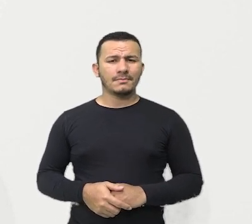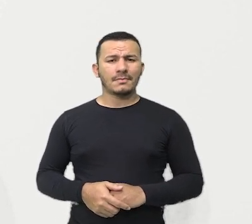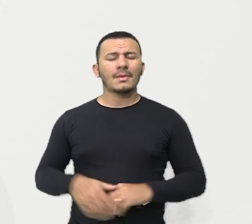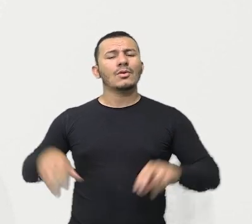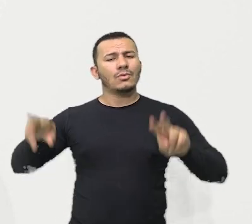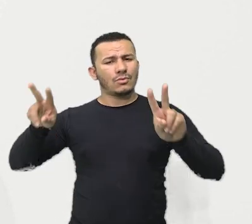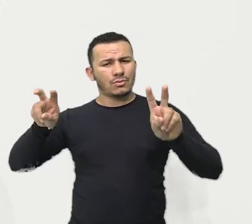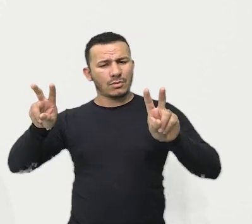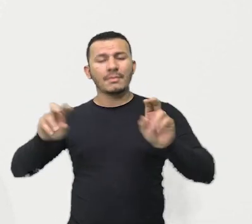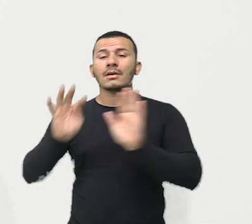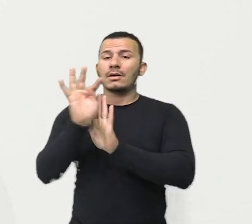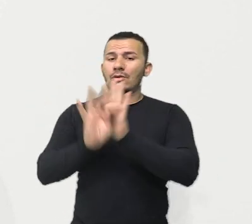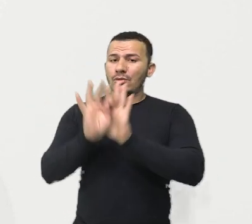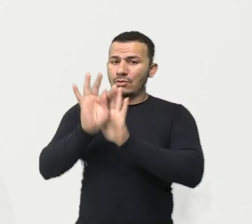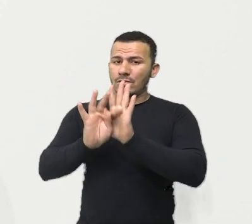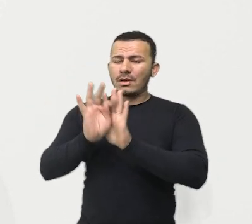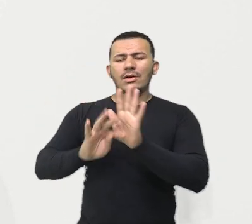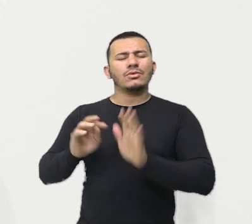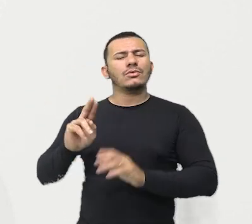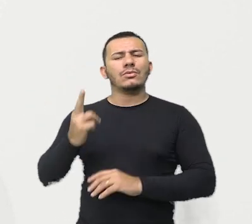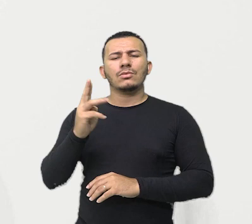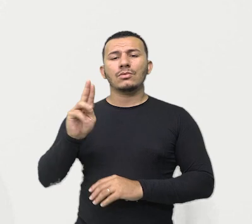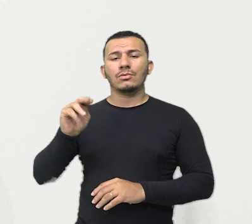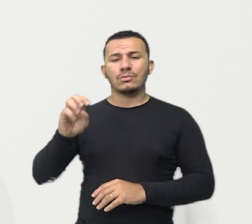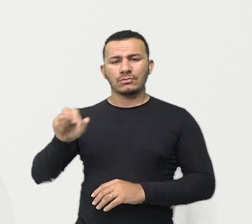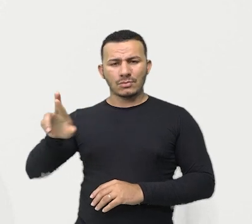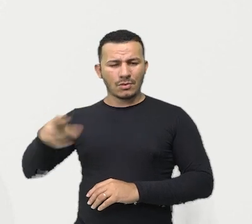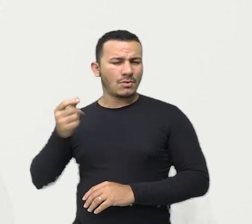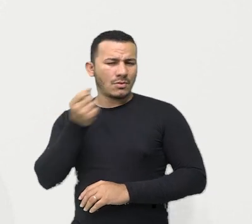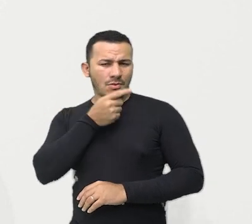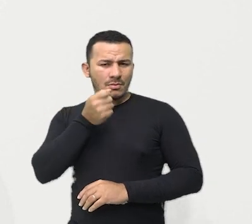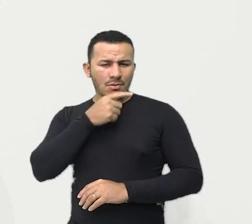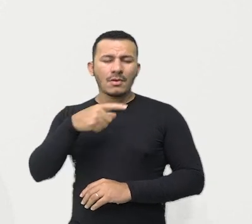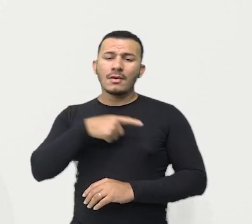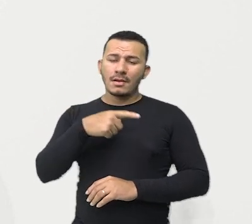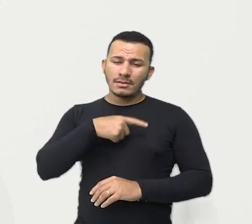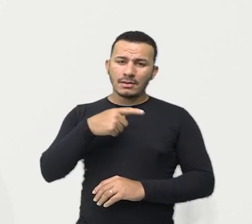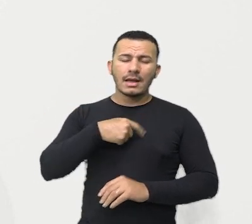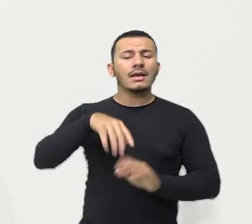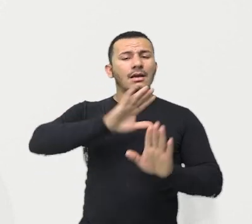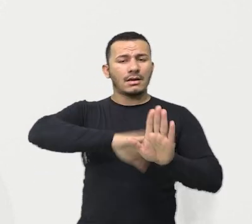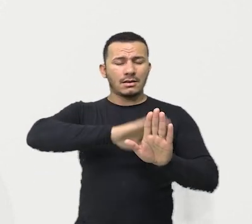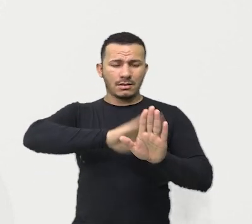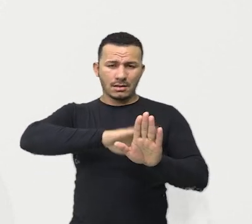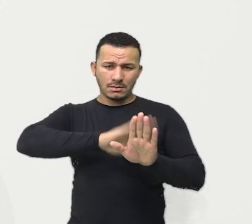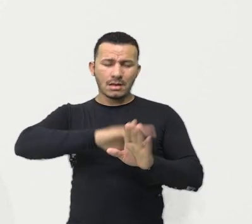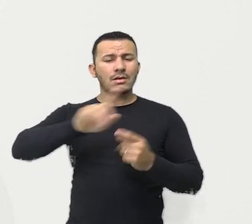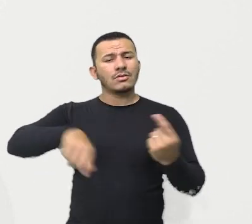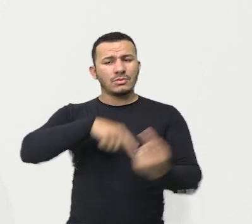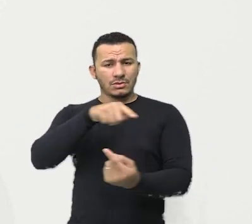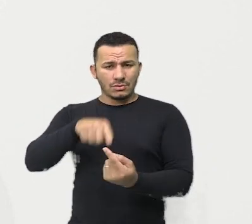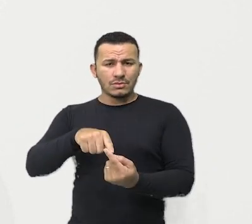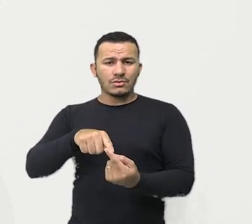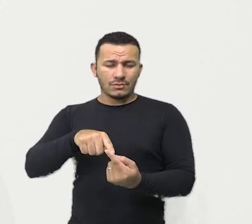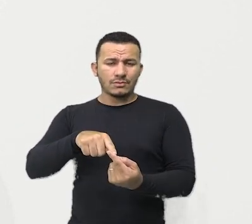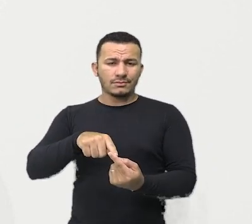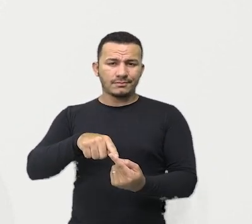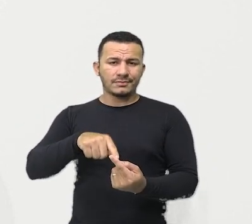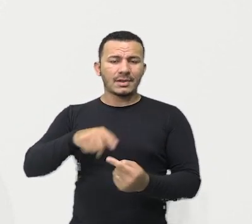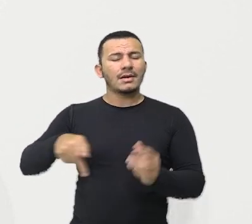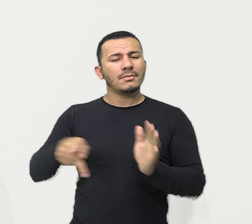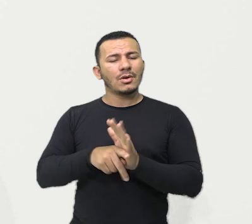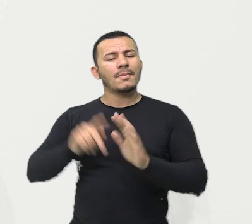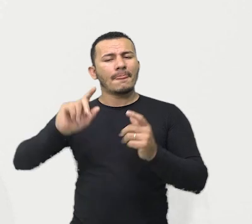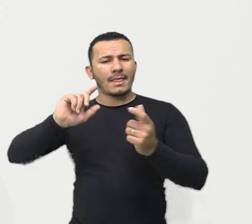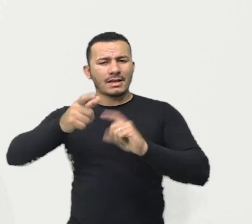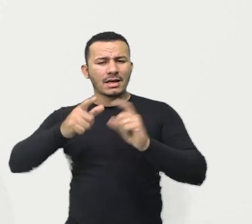em textos, o humor é gerado ou tem-se a intenção de gerar humor com isso aqui, com